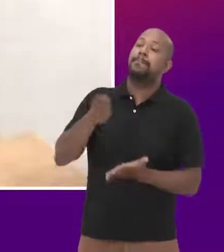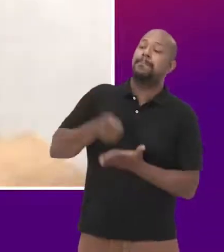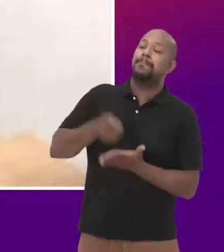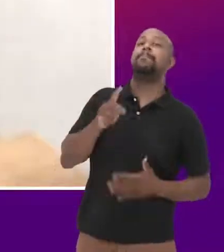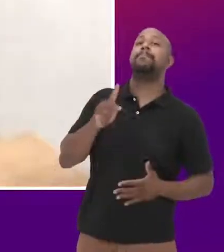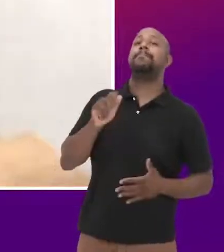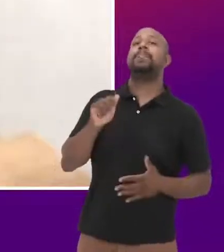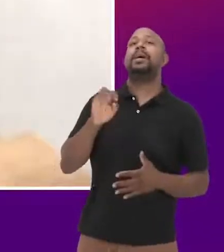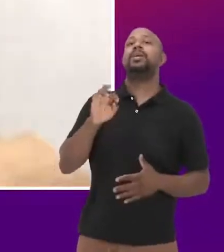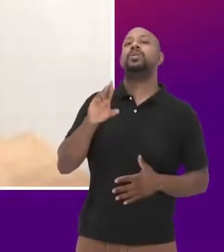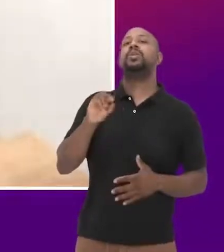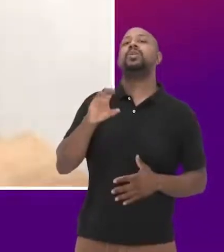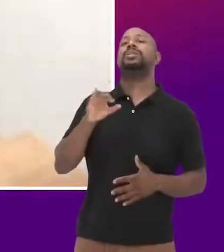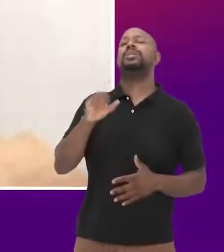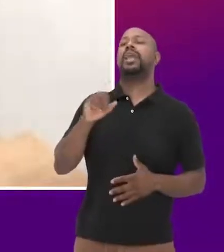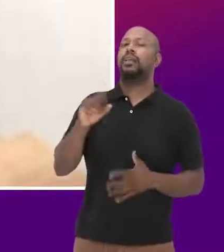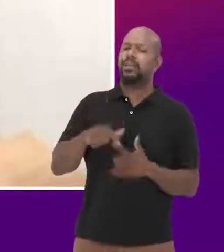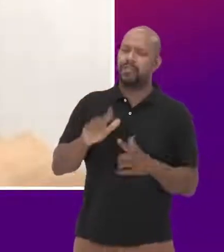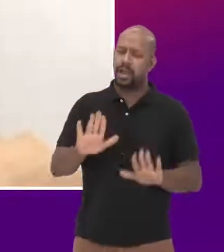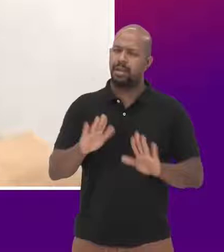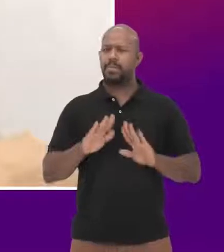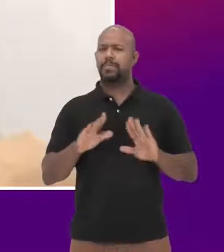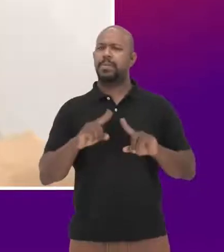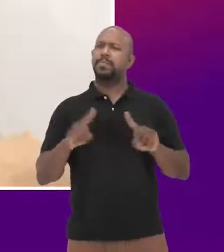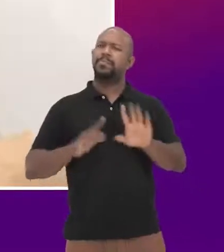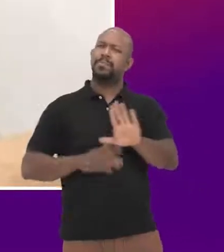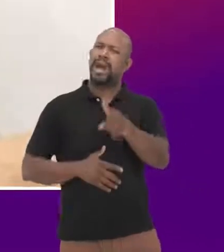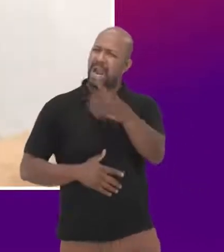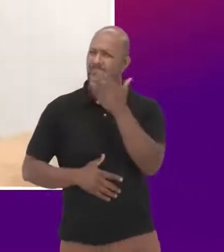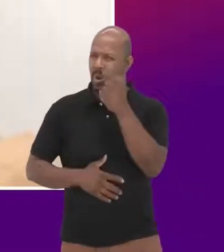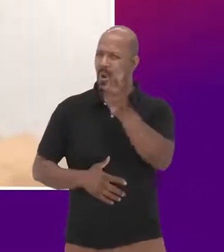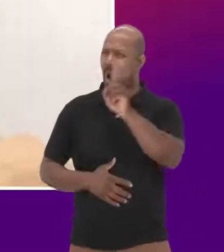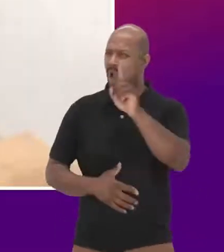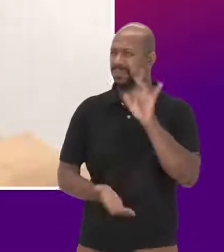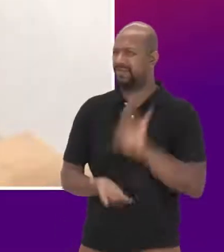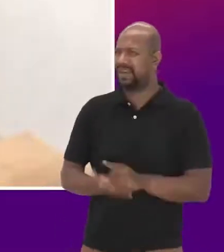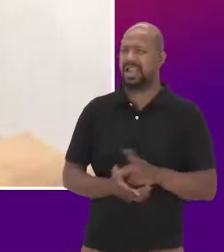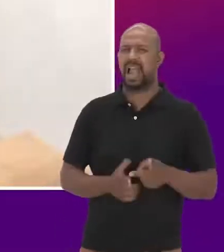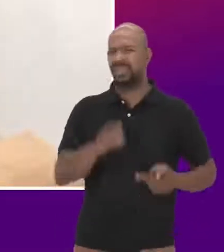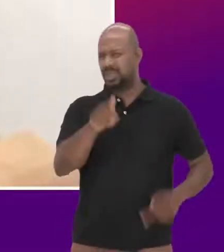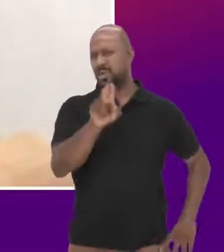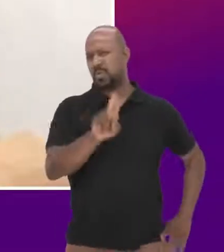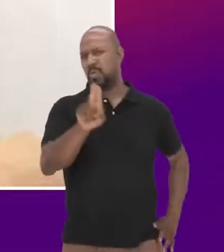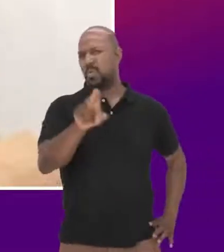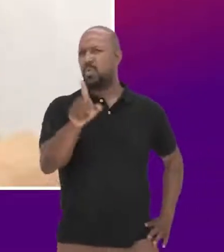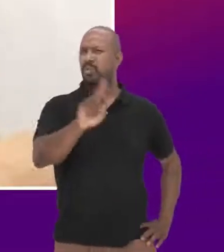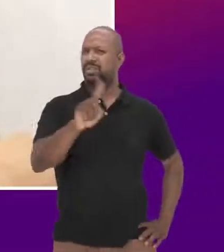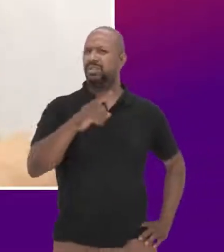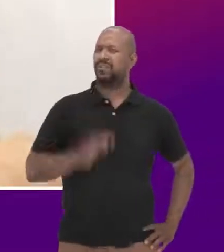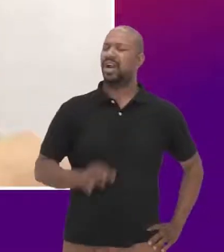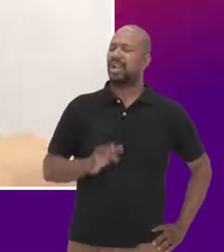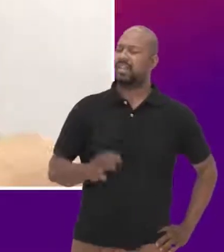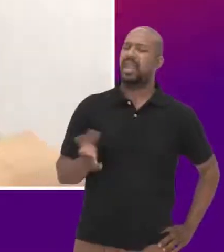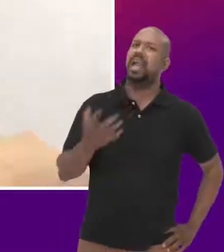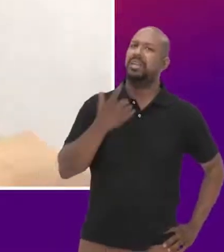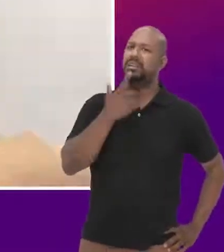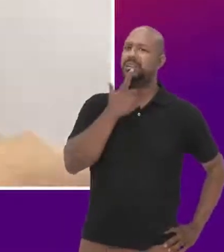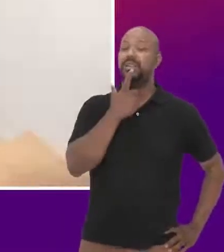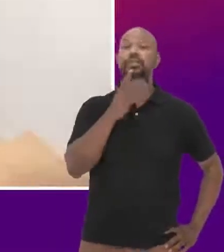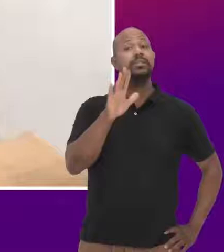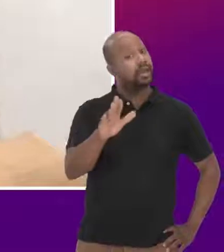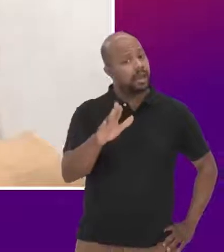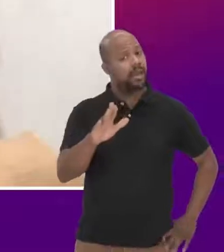tem gente que tem pé atrás, diga, ele não come isso de verdade, ou ele não usa isso de verdade. Então